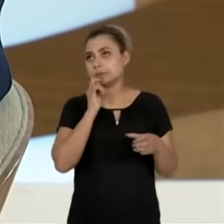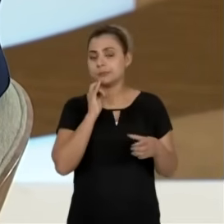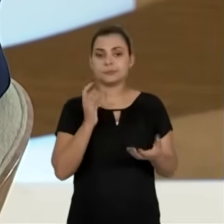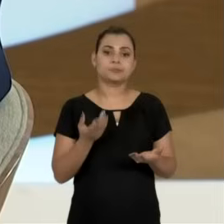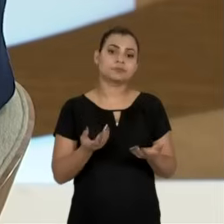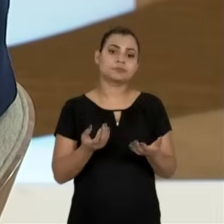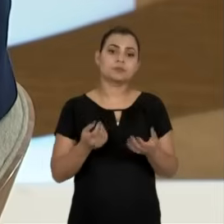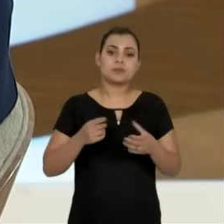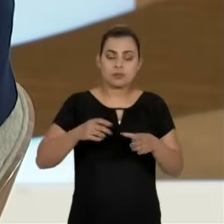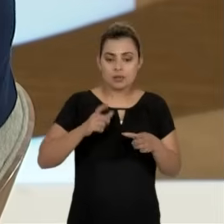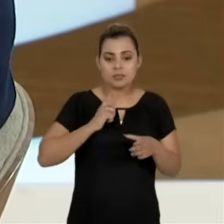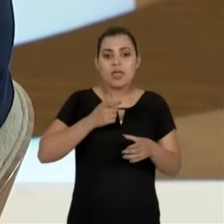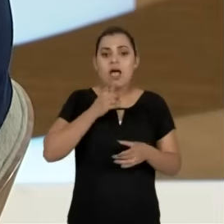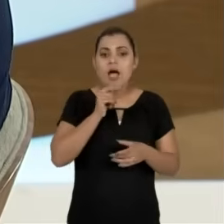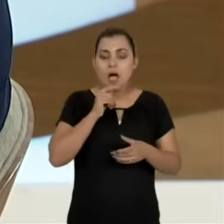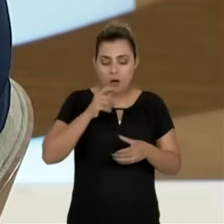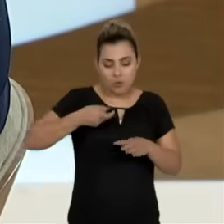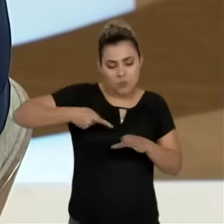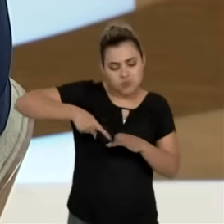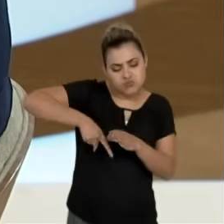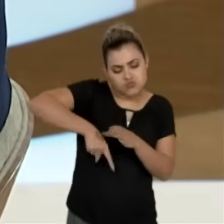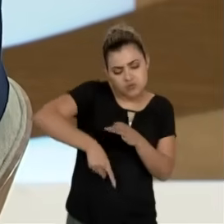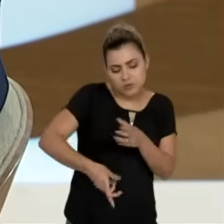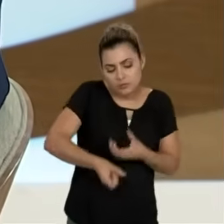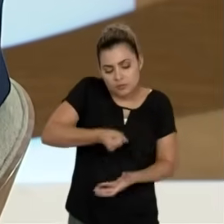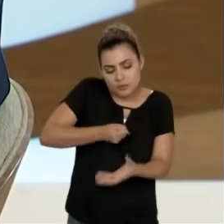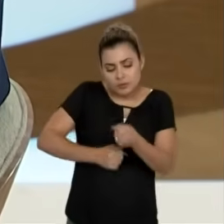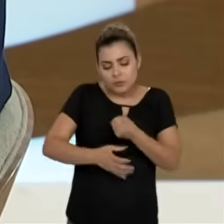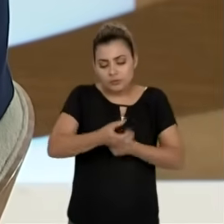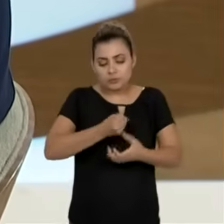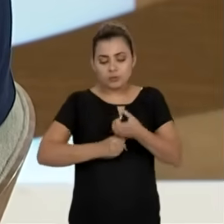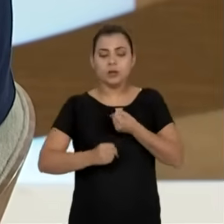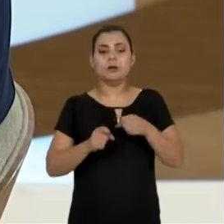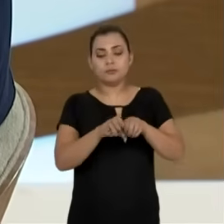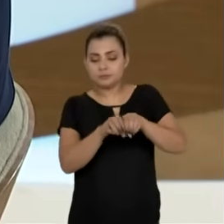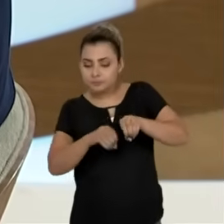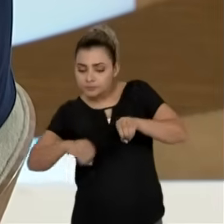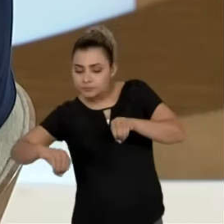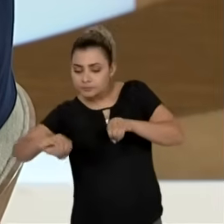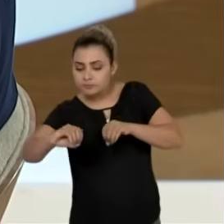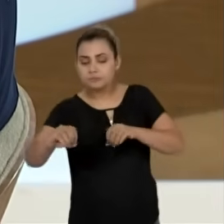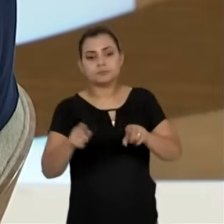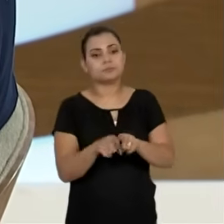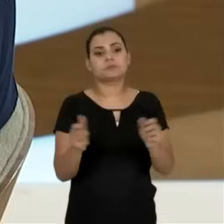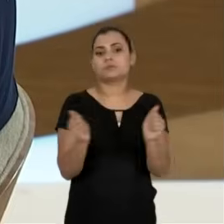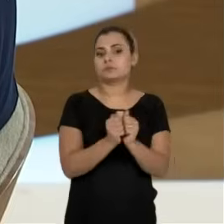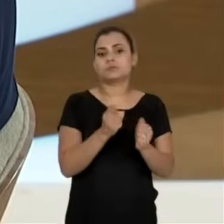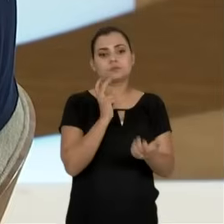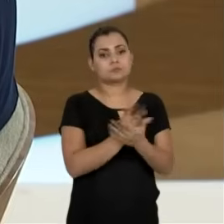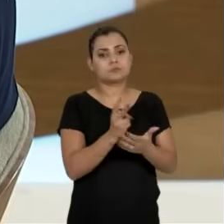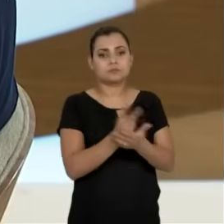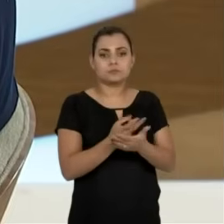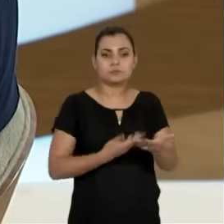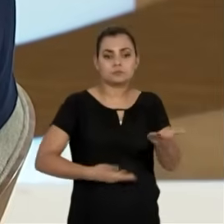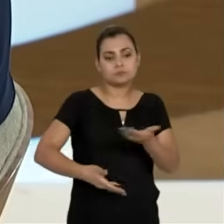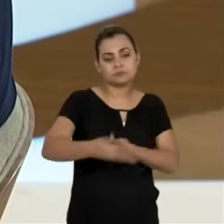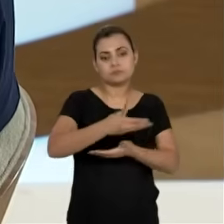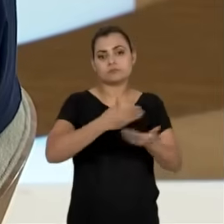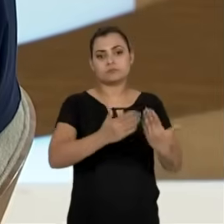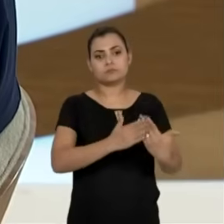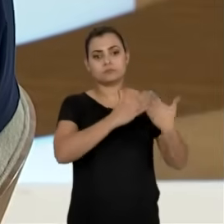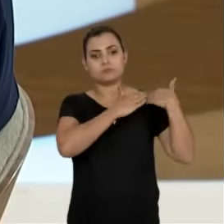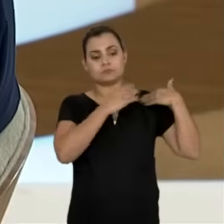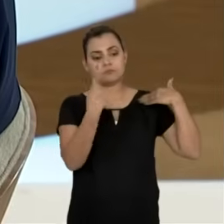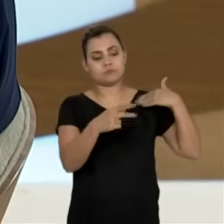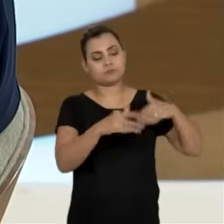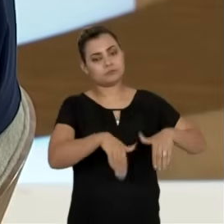eles cavam o poço, a gente traz o cano, eles fazem o encanamento, e é sempre juntos e a partir do momento que eles assumem aquilo, eles têm que